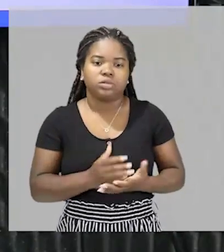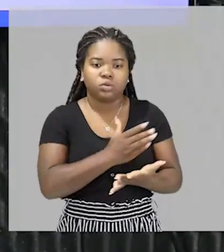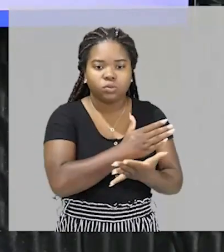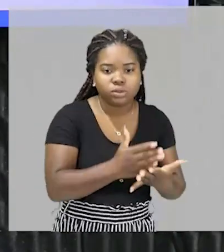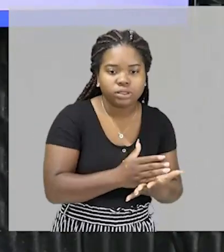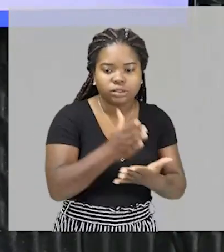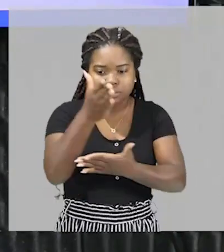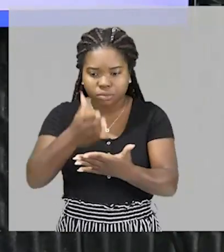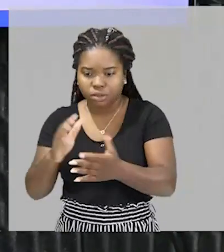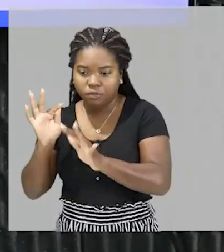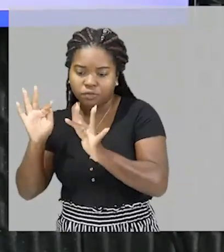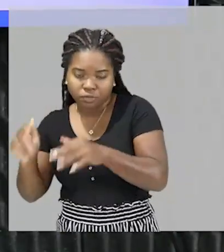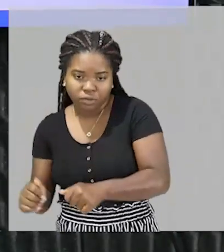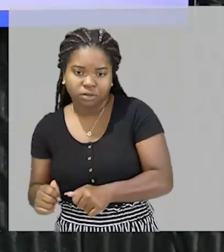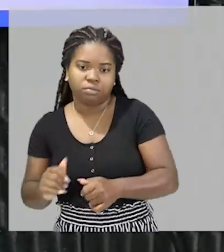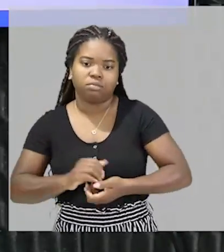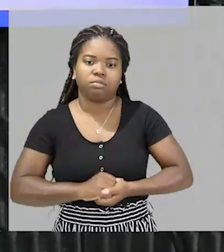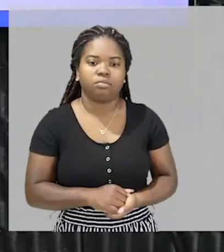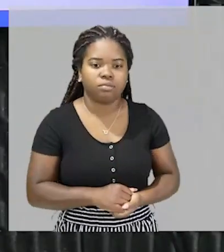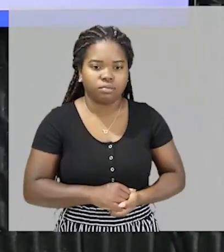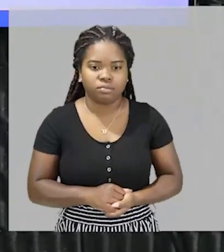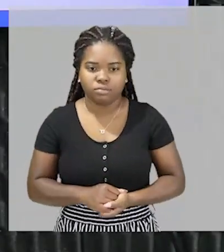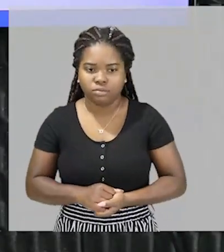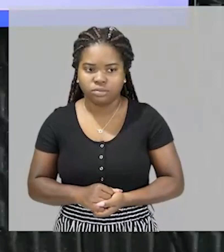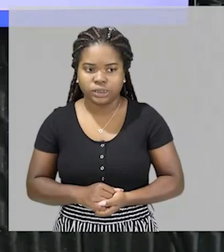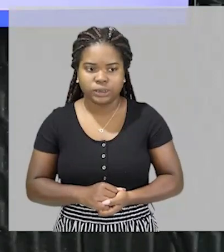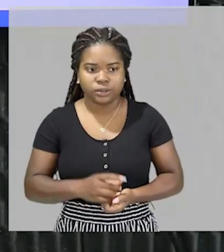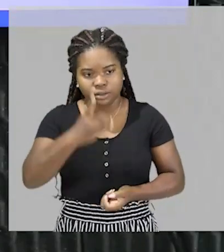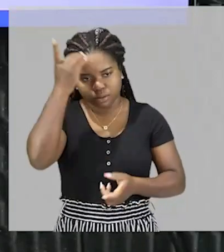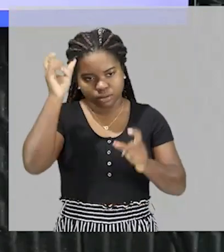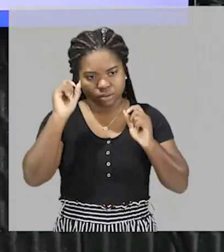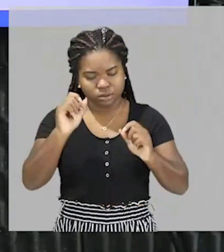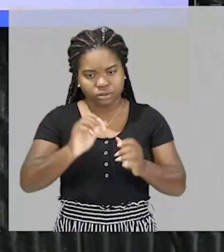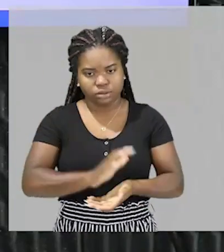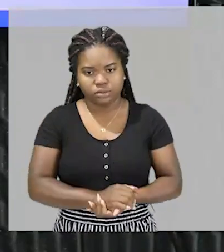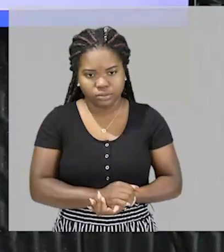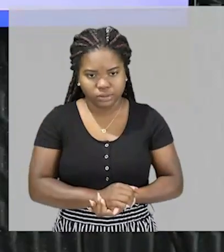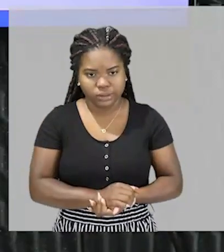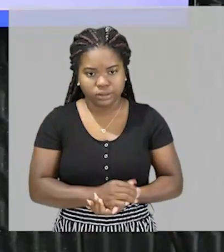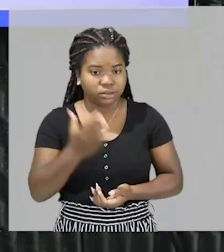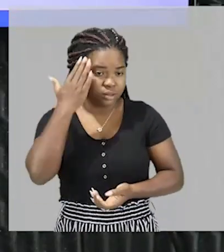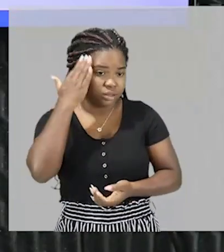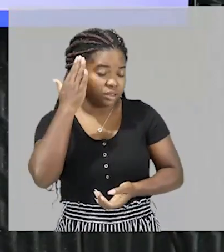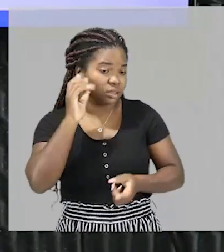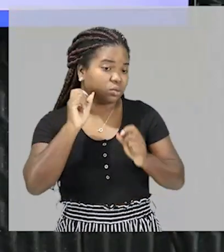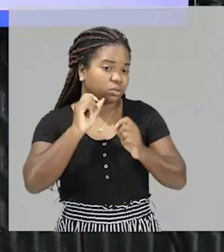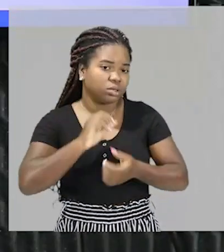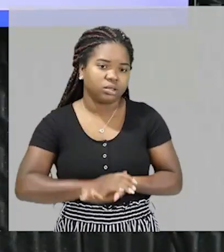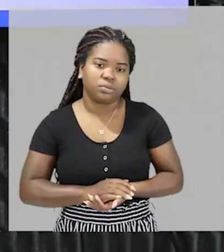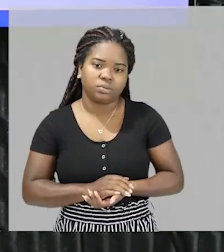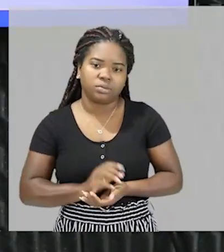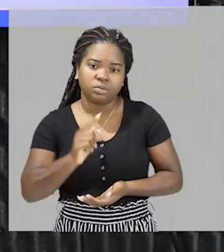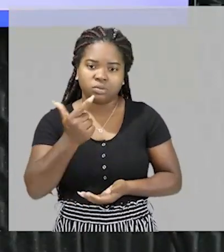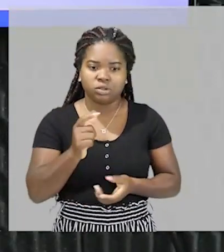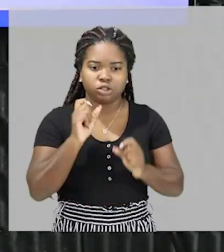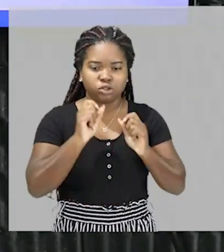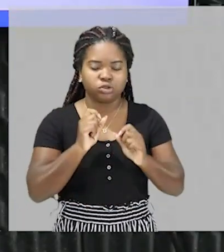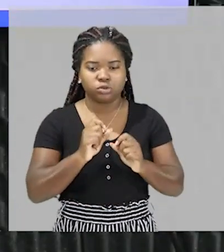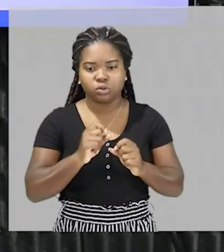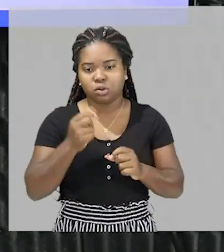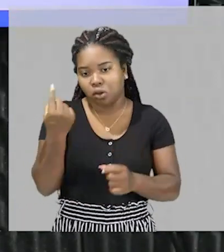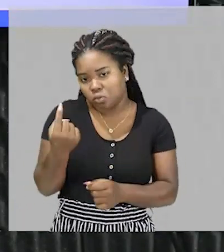fica balançado, porque tu não sabe onde começa, onde termina, assim por diante. Então a ideia é entender exatamente que não existe só um padrão de